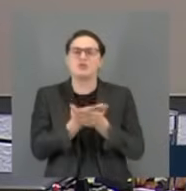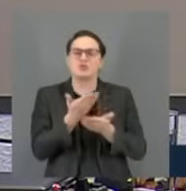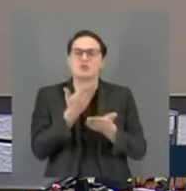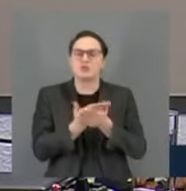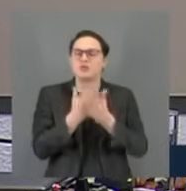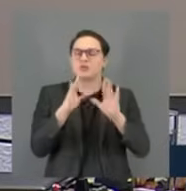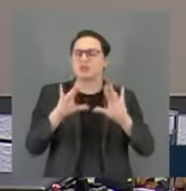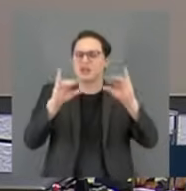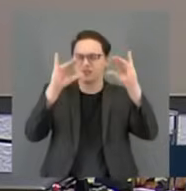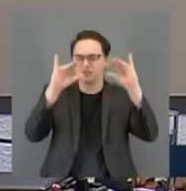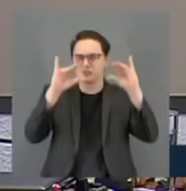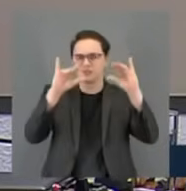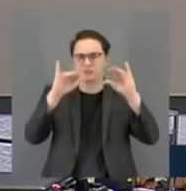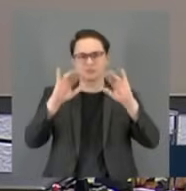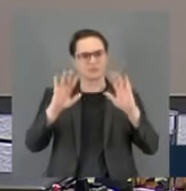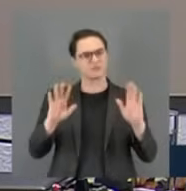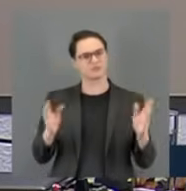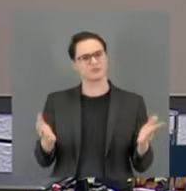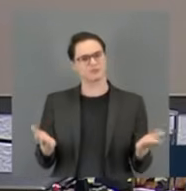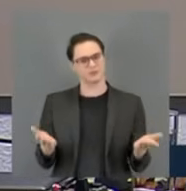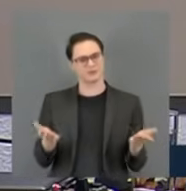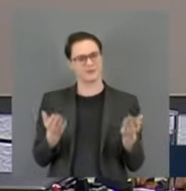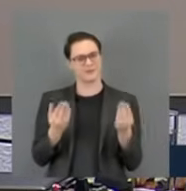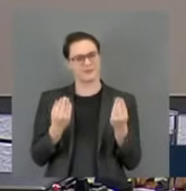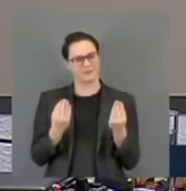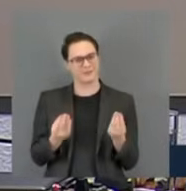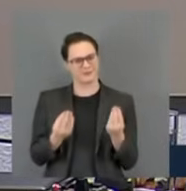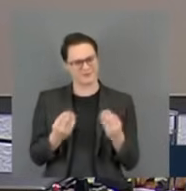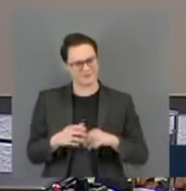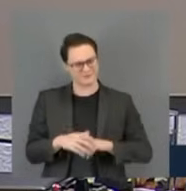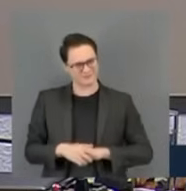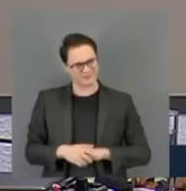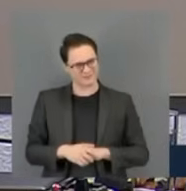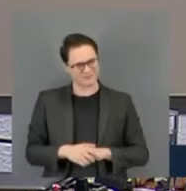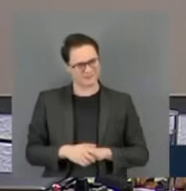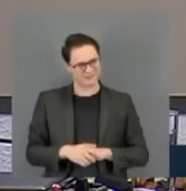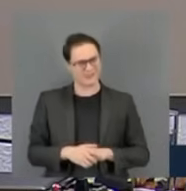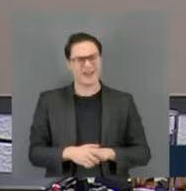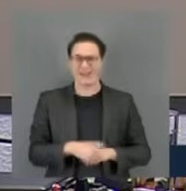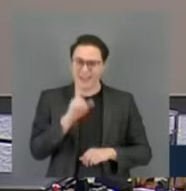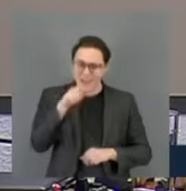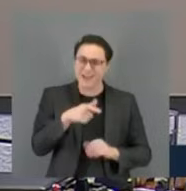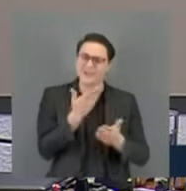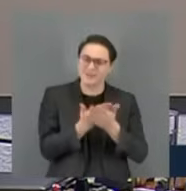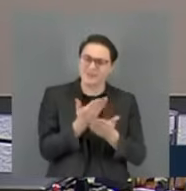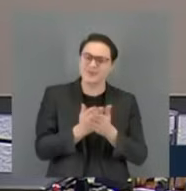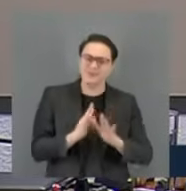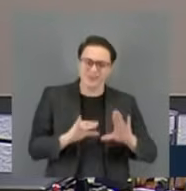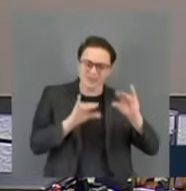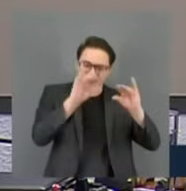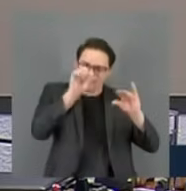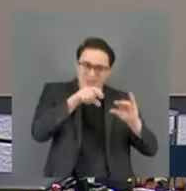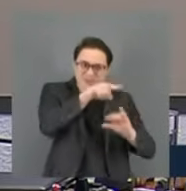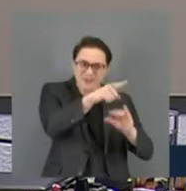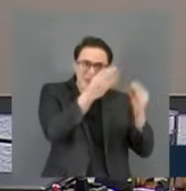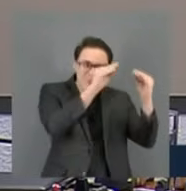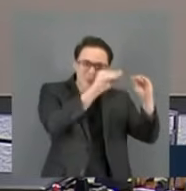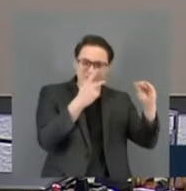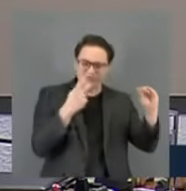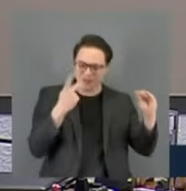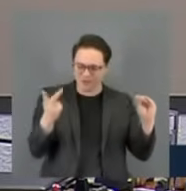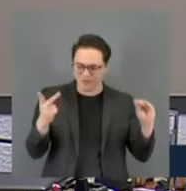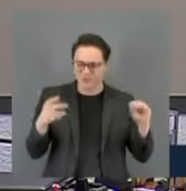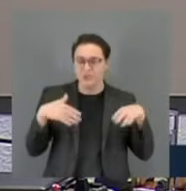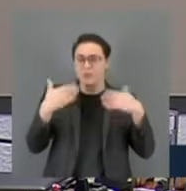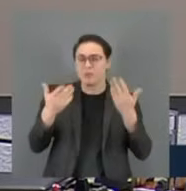assim. Sendo que a própria publicação era sobre estudos científicos que estavam em andamento. E qual o